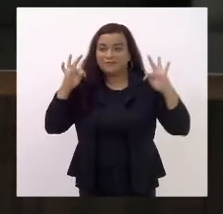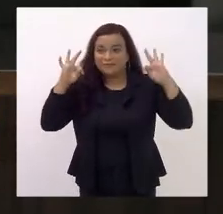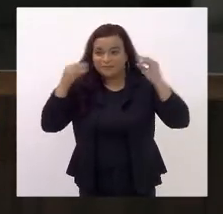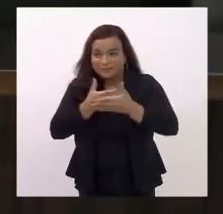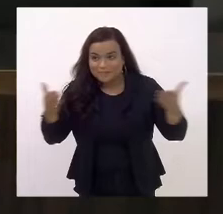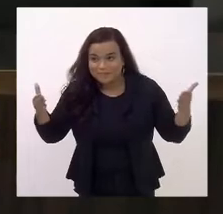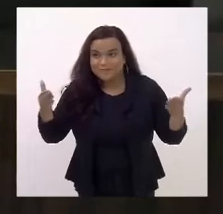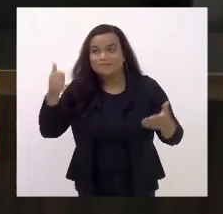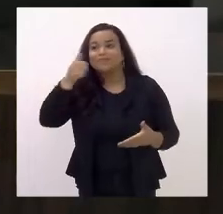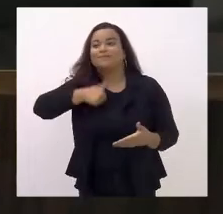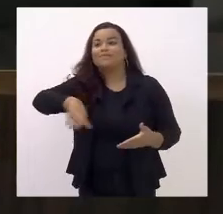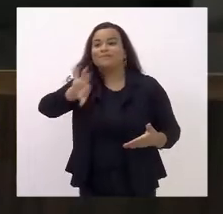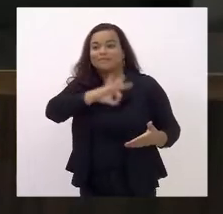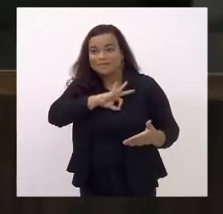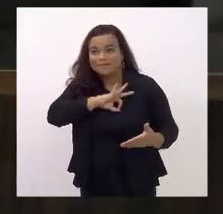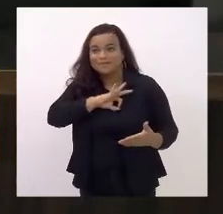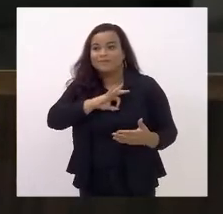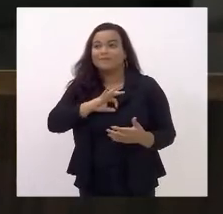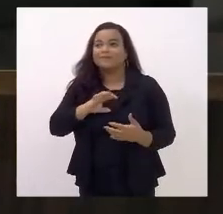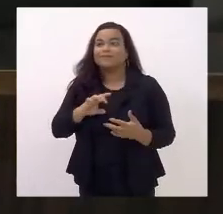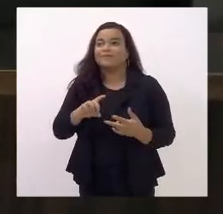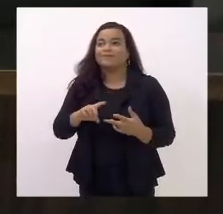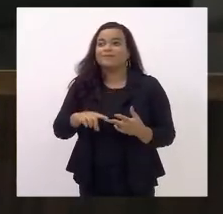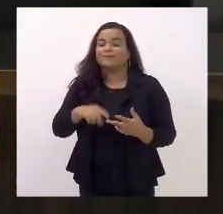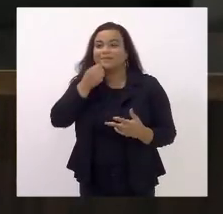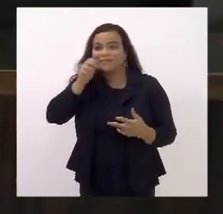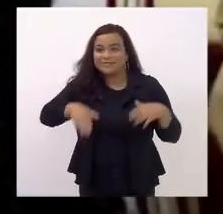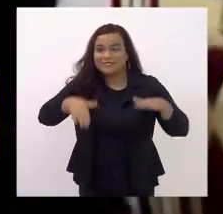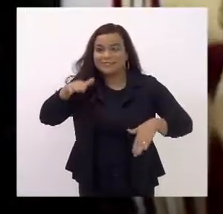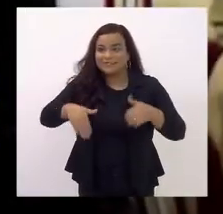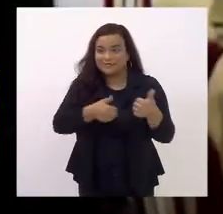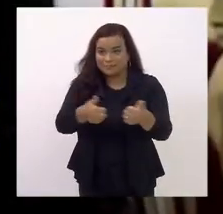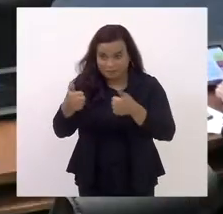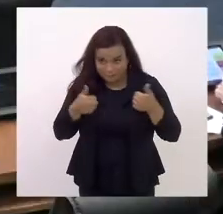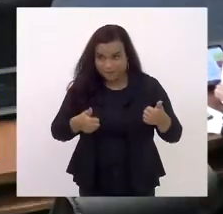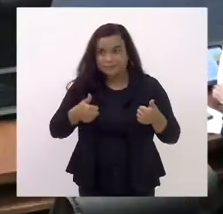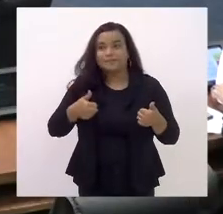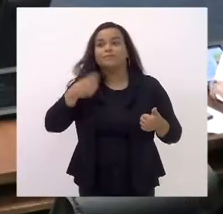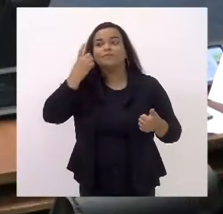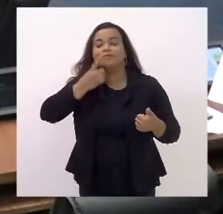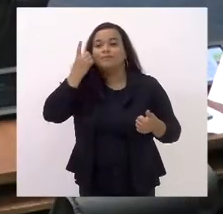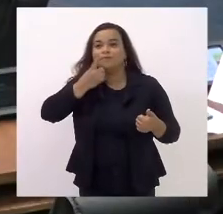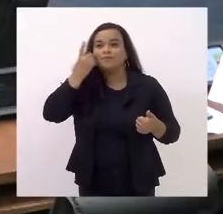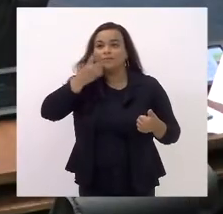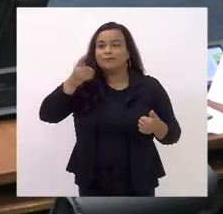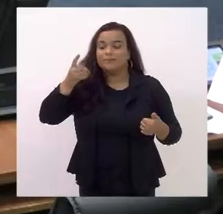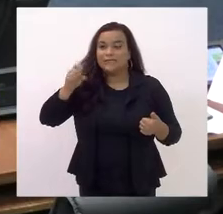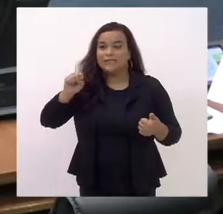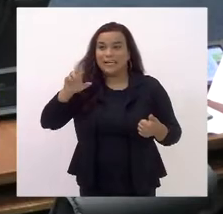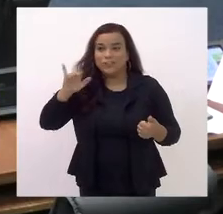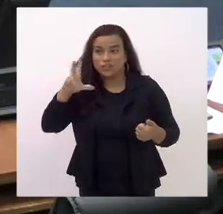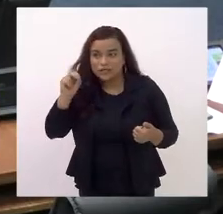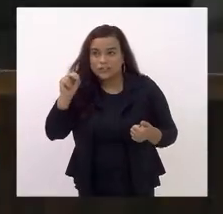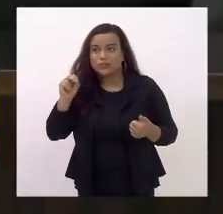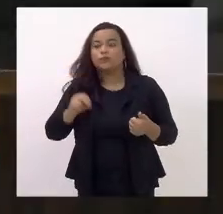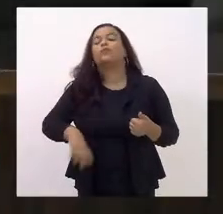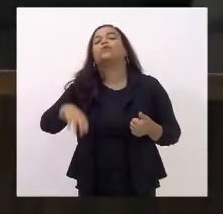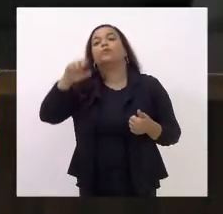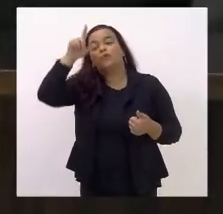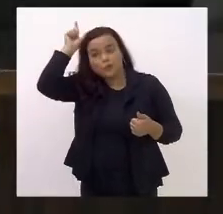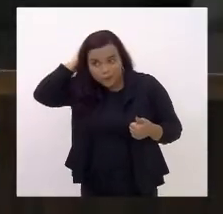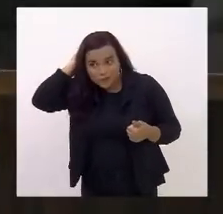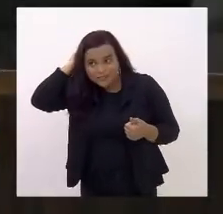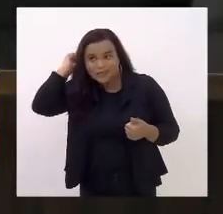Deputada Marta Rocha. Boa tarde, presidente. Deputada Marta Rocha, deputado doutor Serginho, deputado Luiz